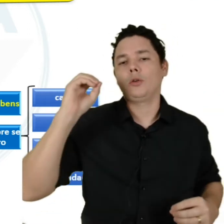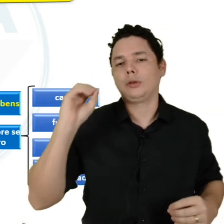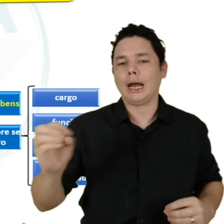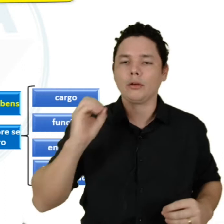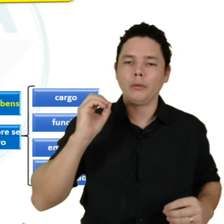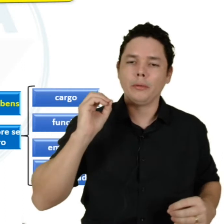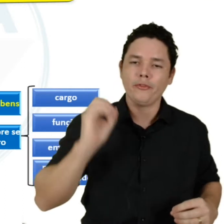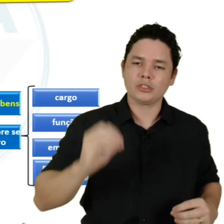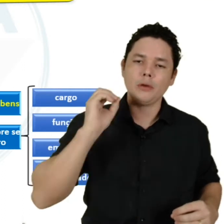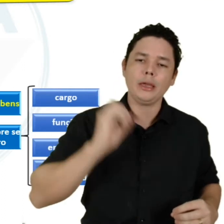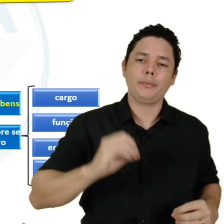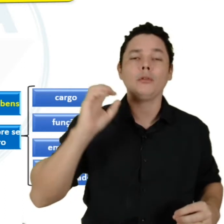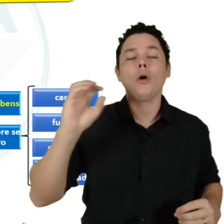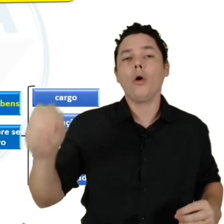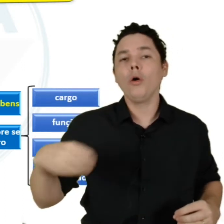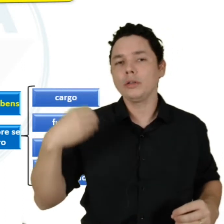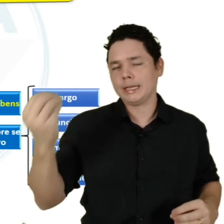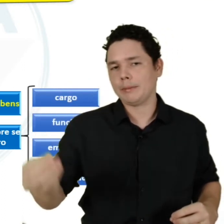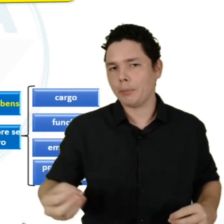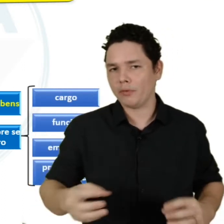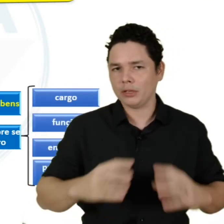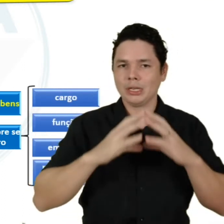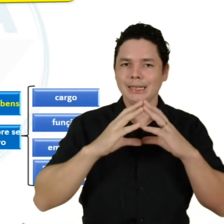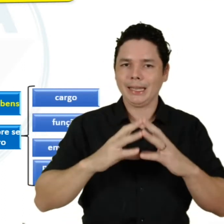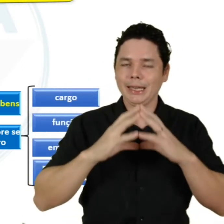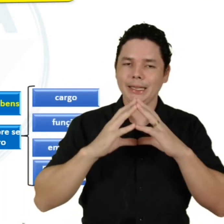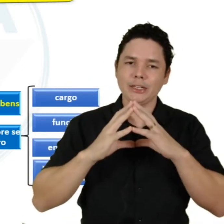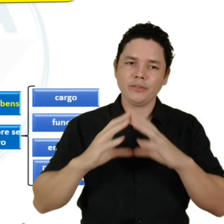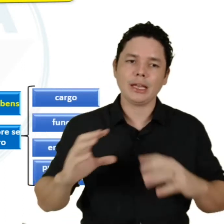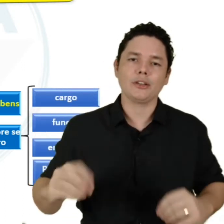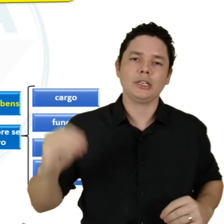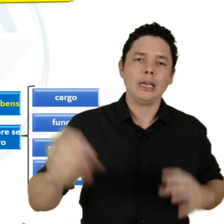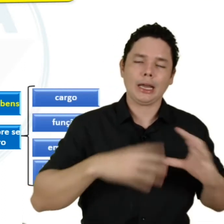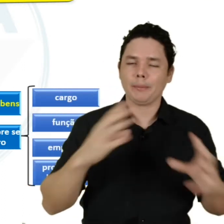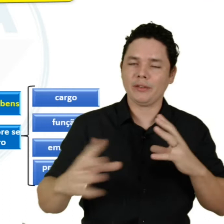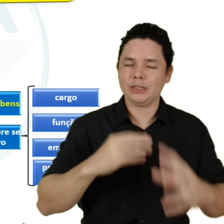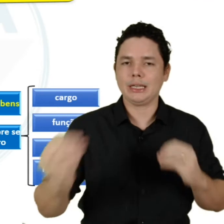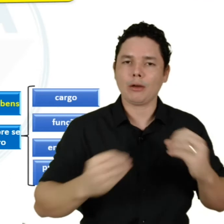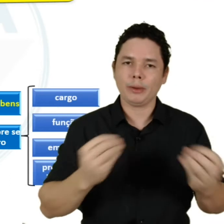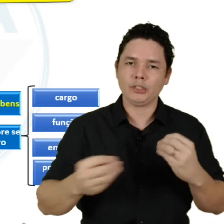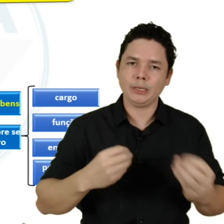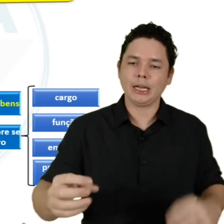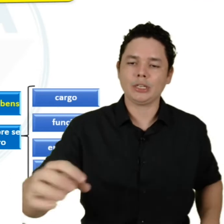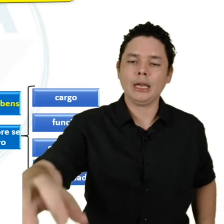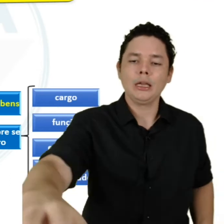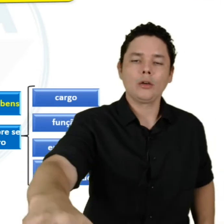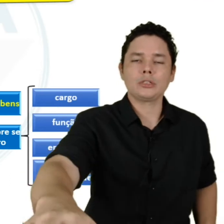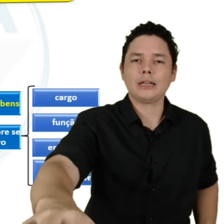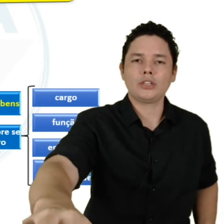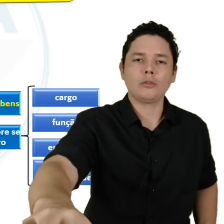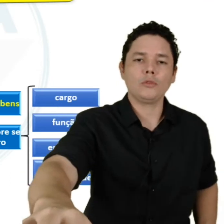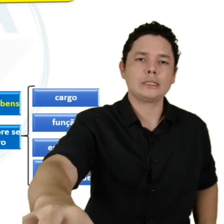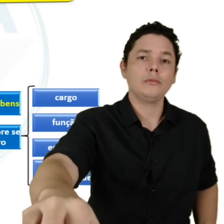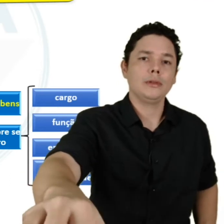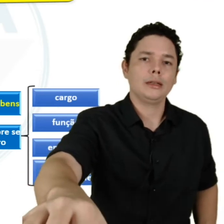quê? Outro cargo, função, emprego ou se recebe proventos de inatividade, né? Aqui é para ver se há compatibilidade lá com os